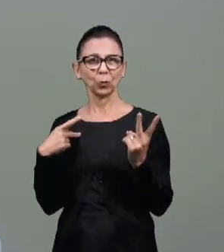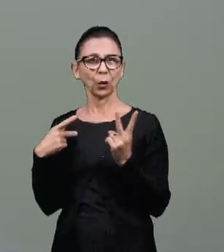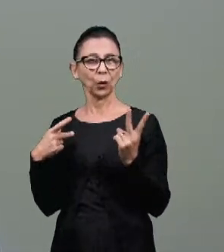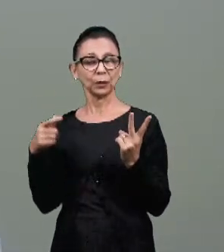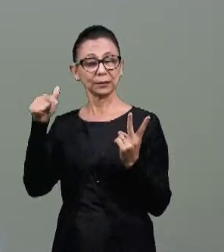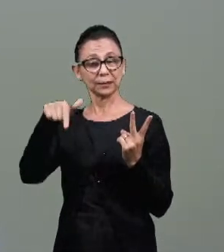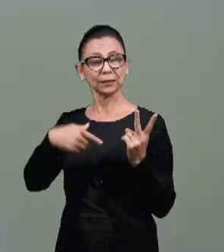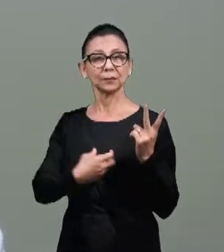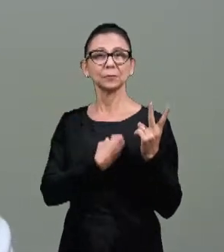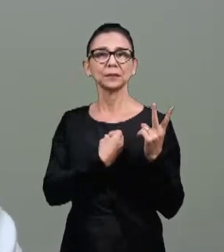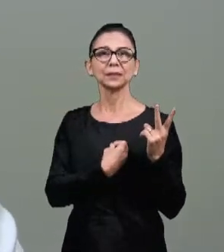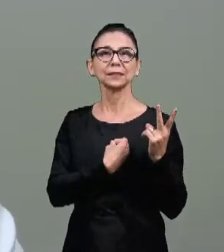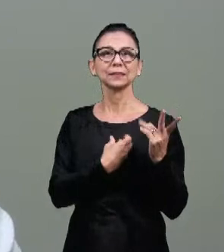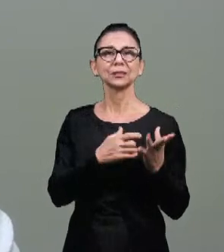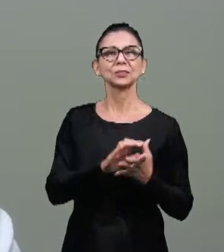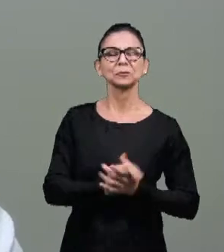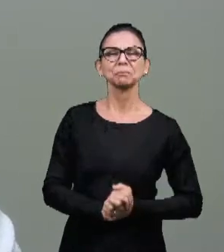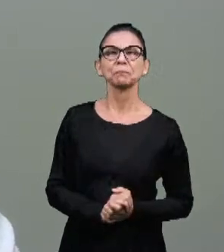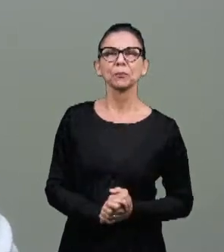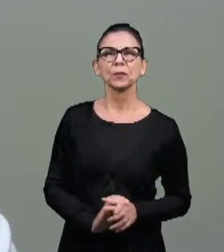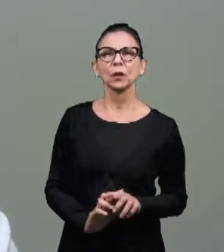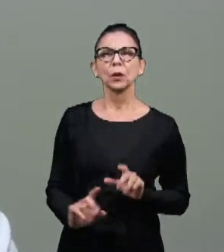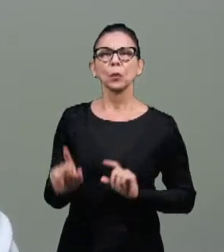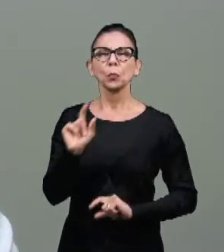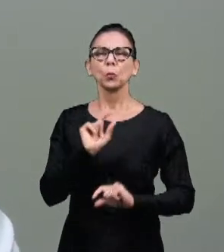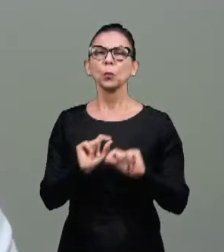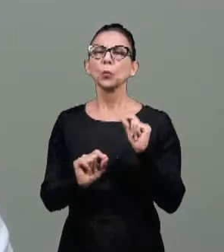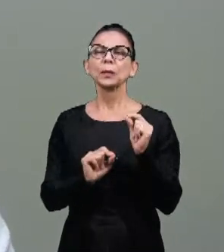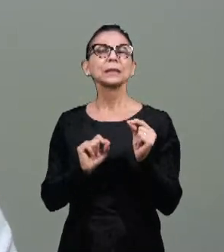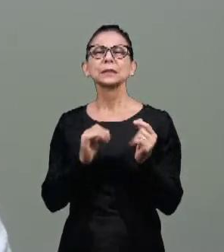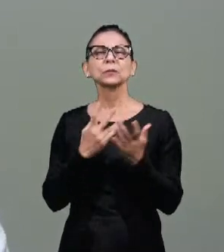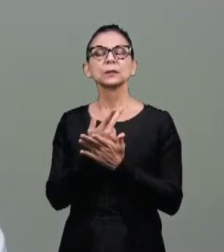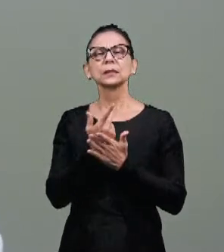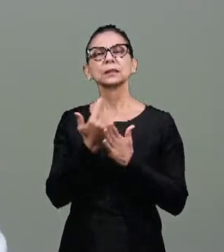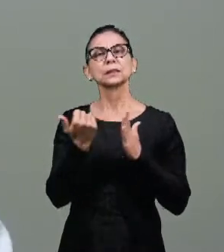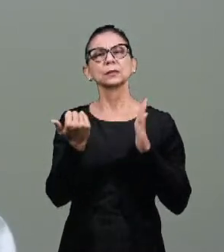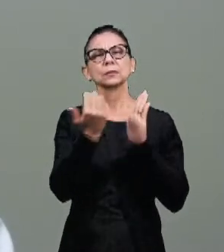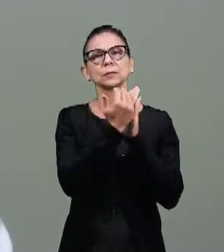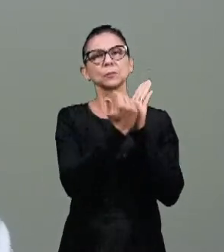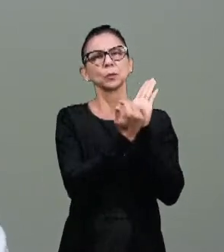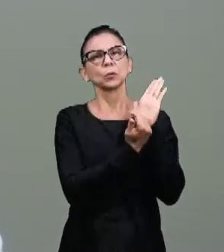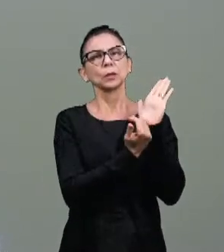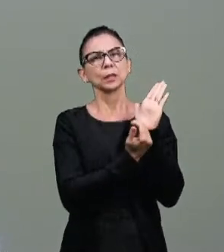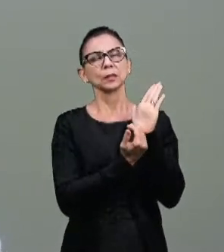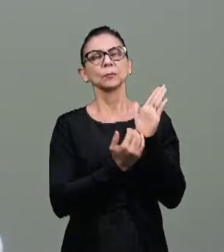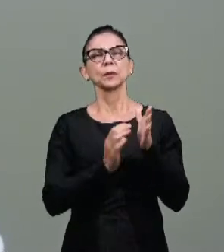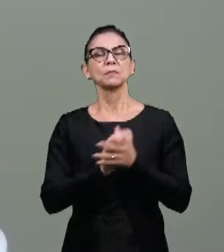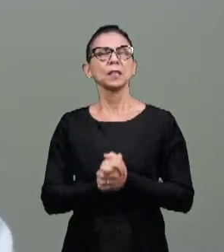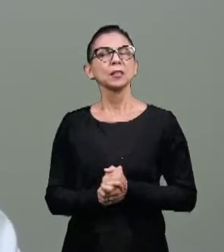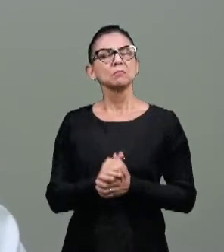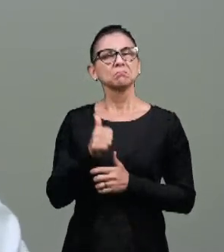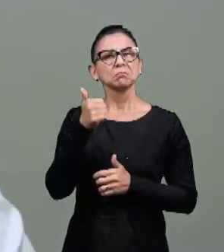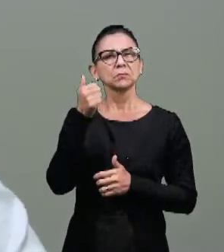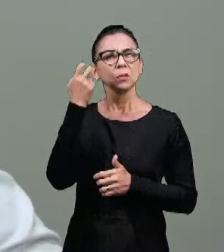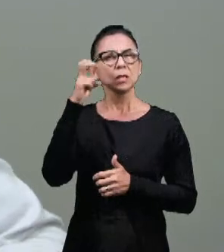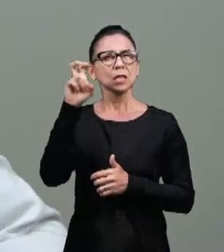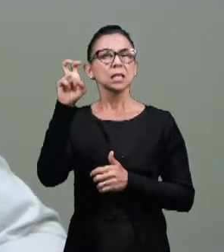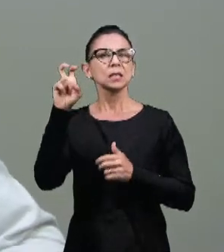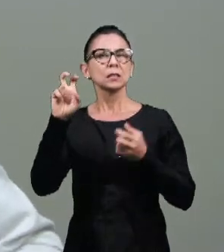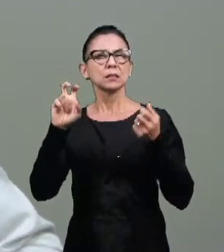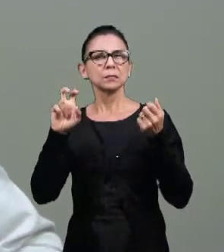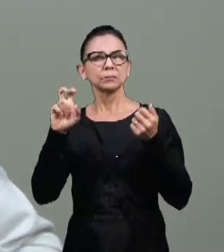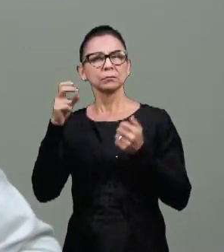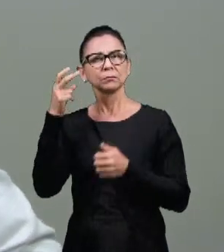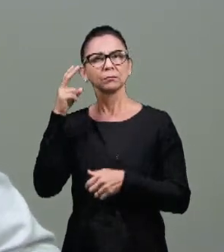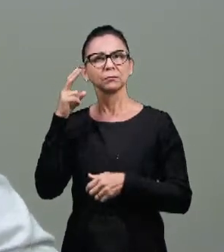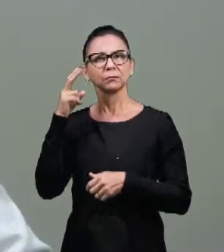aqui na nossa bancada. O que nós temos feito nesse projeto, né? Há aproximadamente 15 dias, nós estamos tendo cultos às